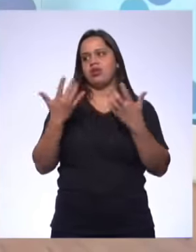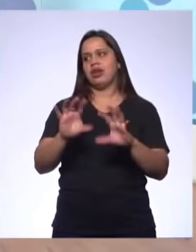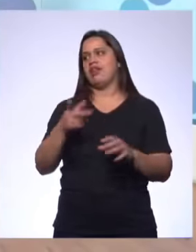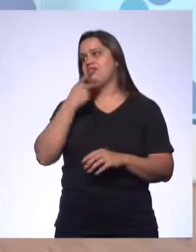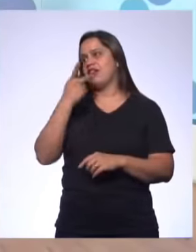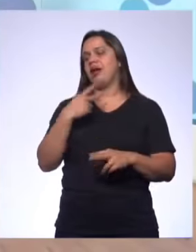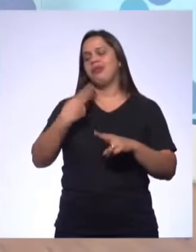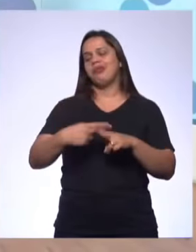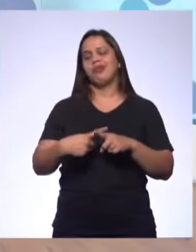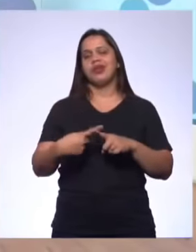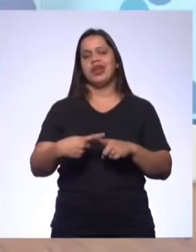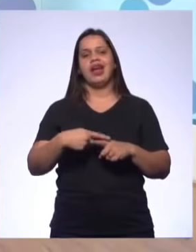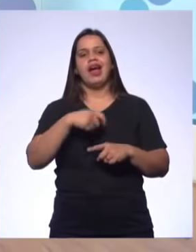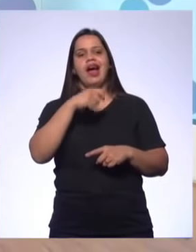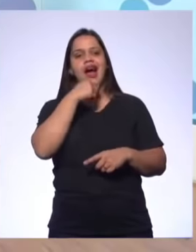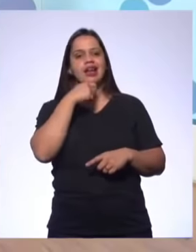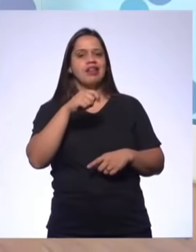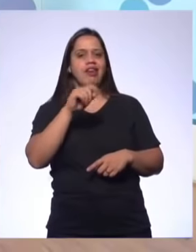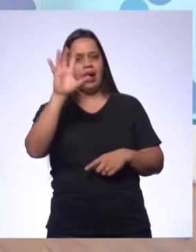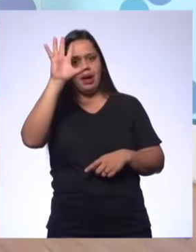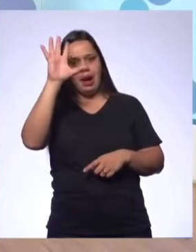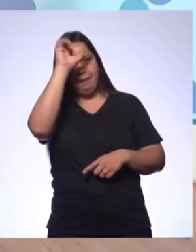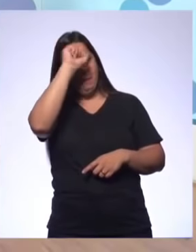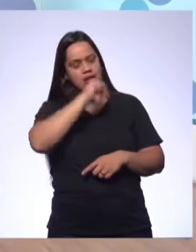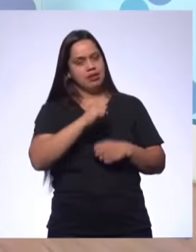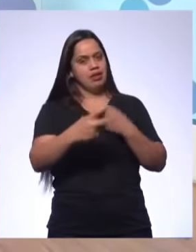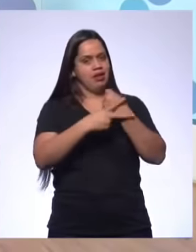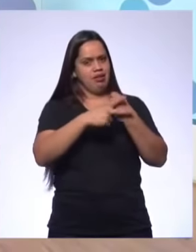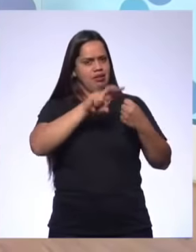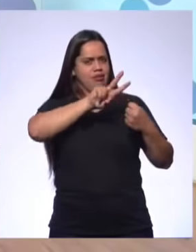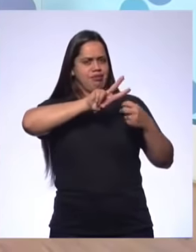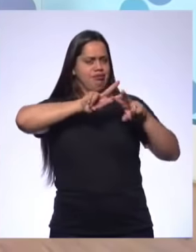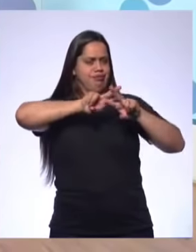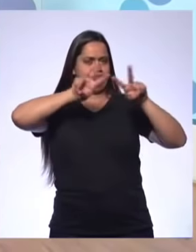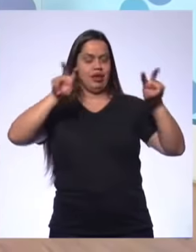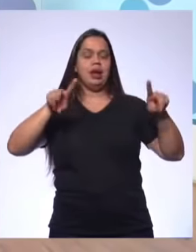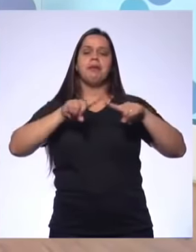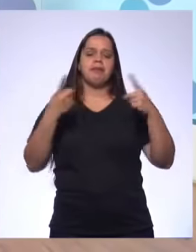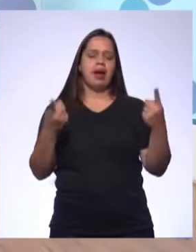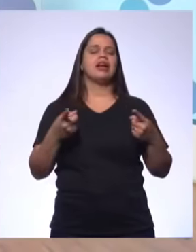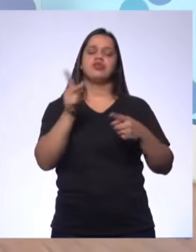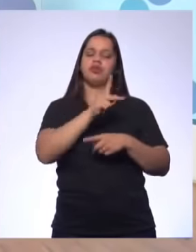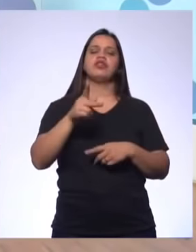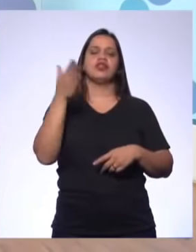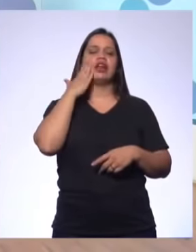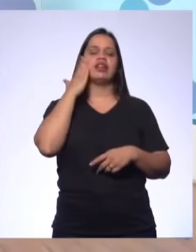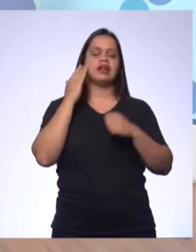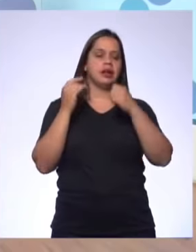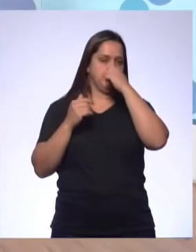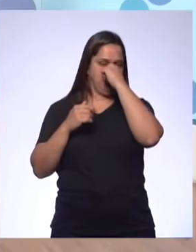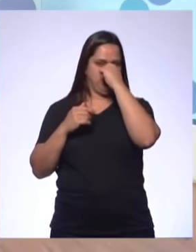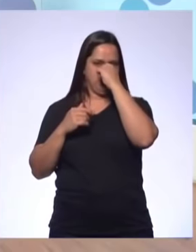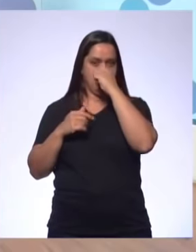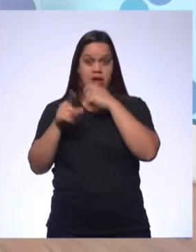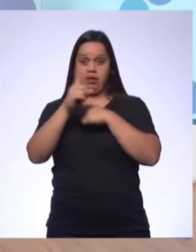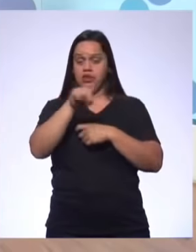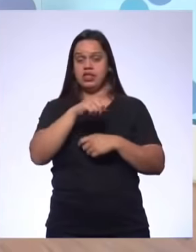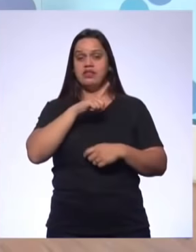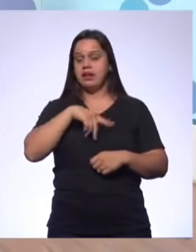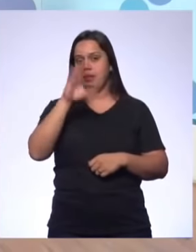eles ainda vão aprender essa questão dos verbos. Mas é isso, entendeu? O professor vai entender. Vocês ainda vão ter um pouco mais